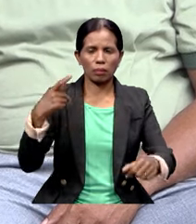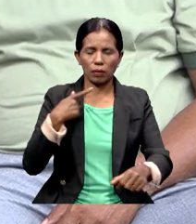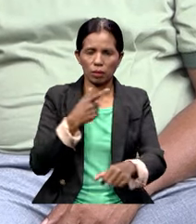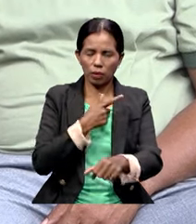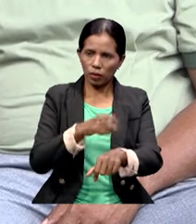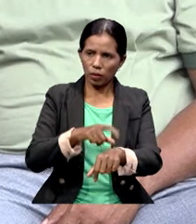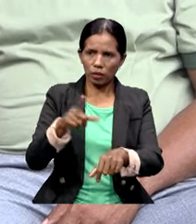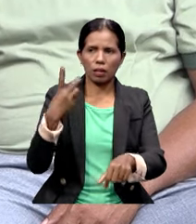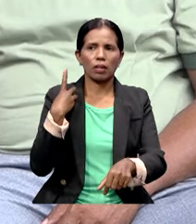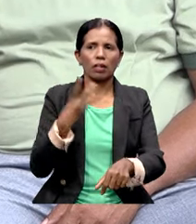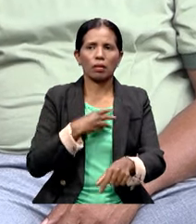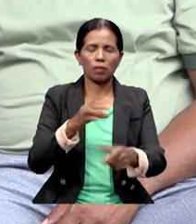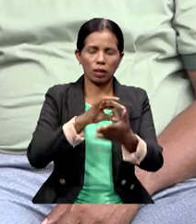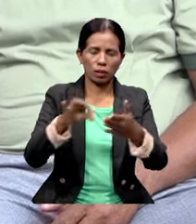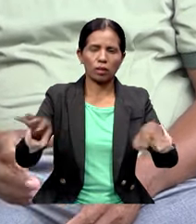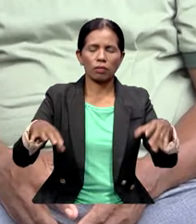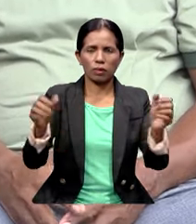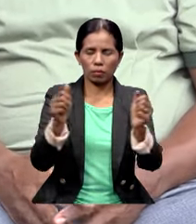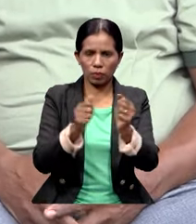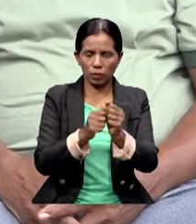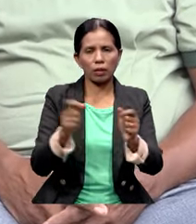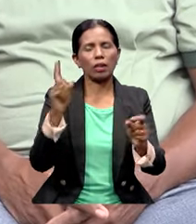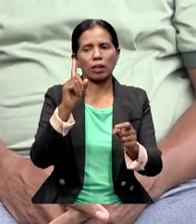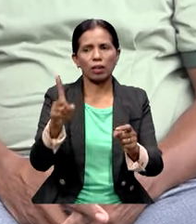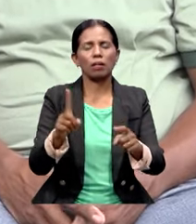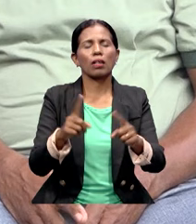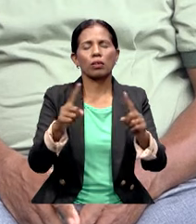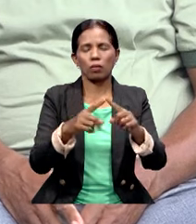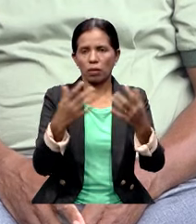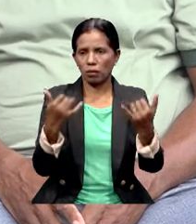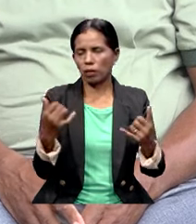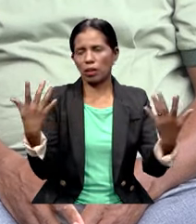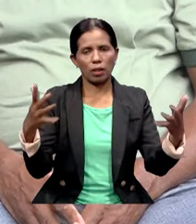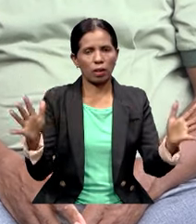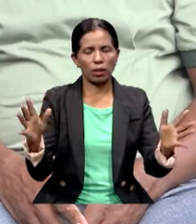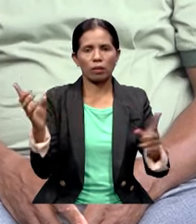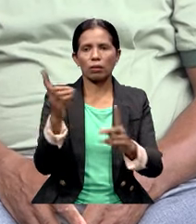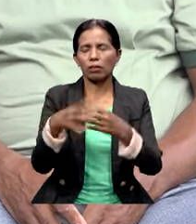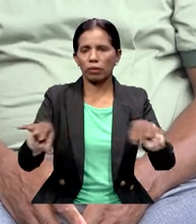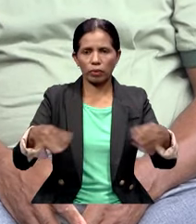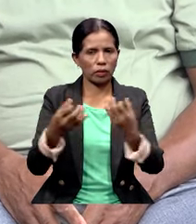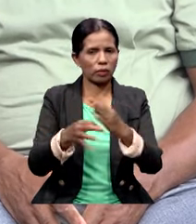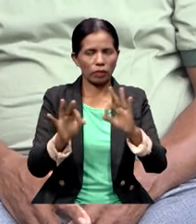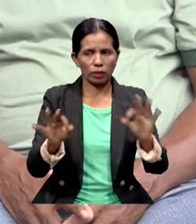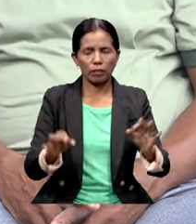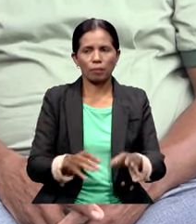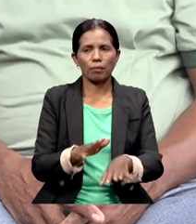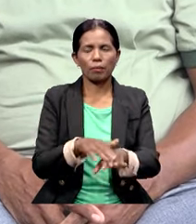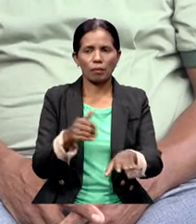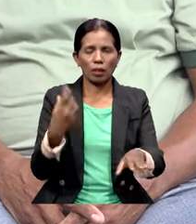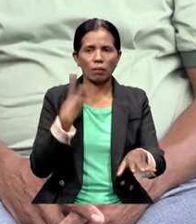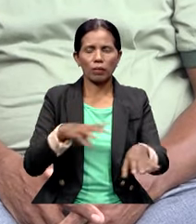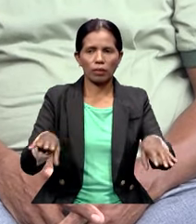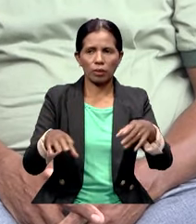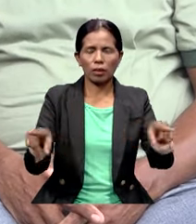ami, assina contrato da laida, mas bem, na realidade, la realiza, to manato remata. Recrutamento ida ne,